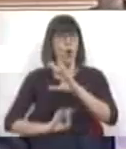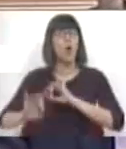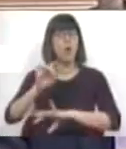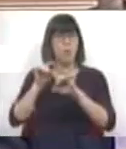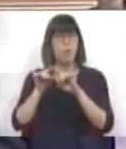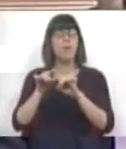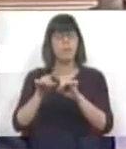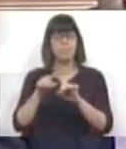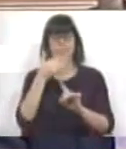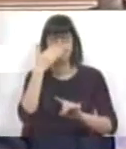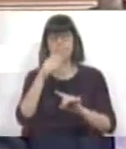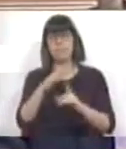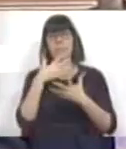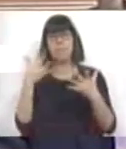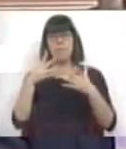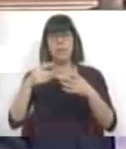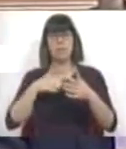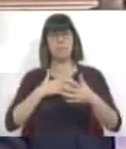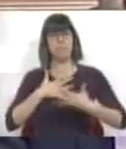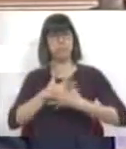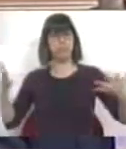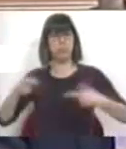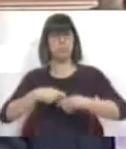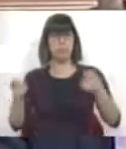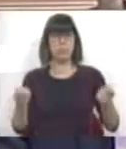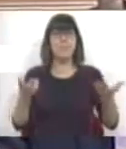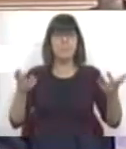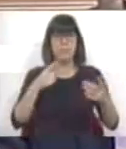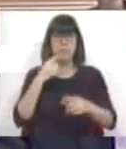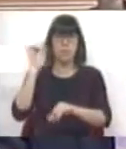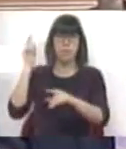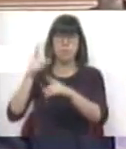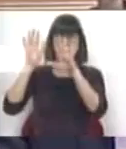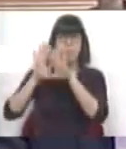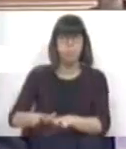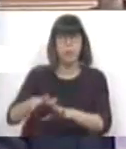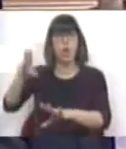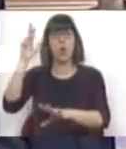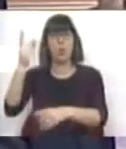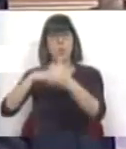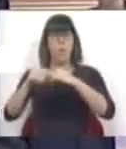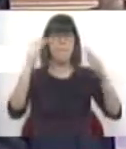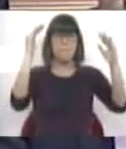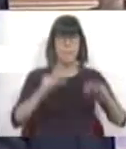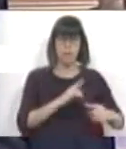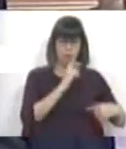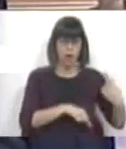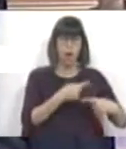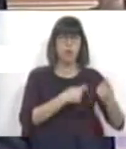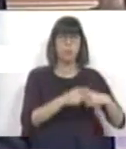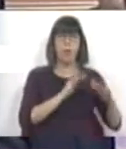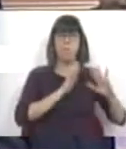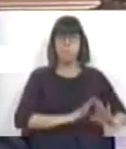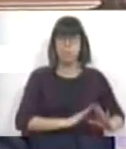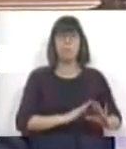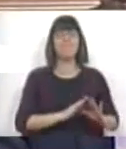Europeia e pelo comportamento da grande distribuição, mais do que o embargo russo ou pela retração dos mercados tradicionais de